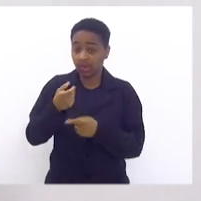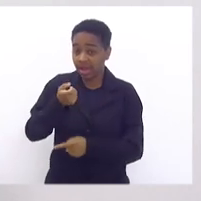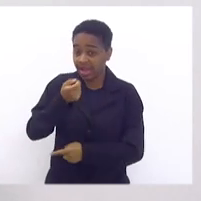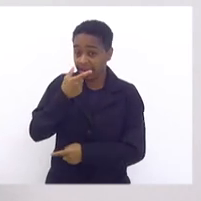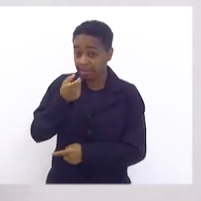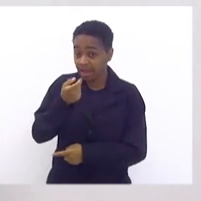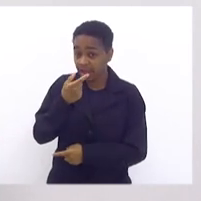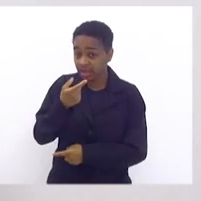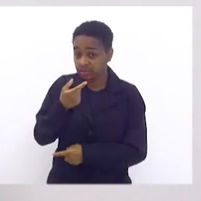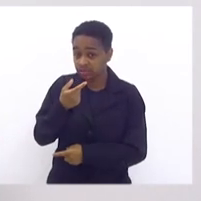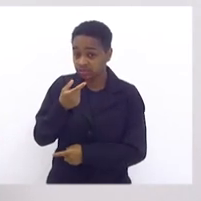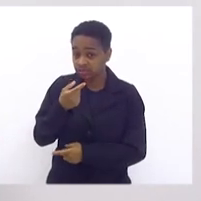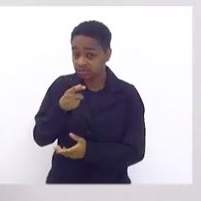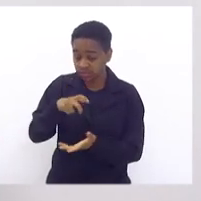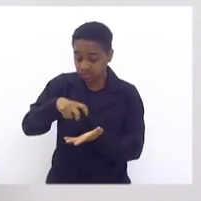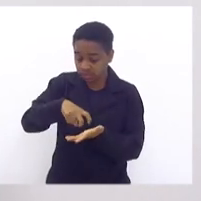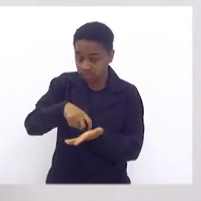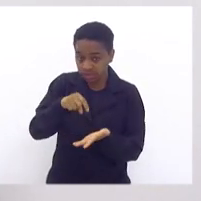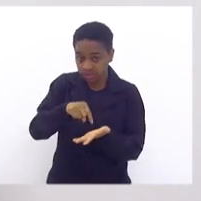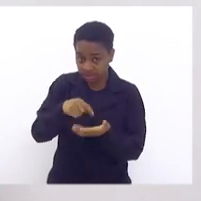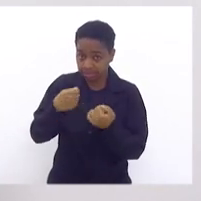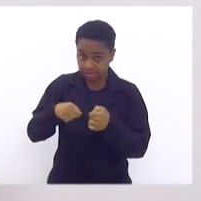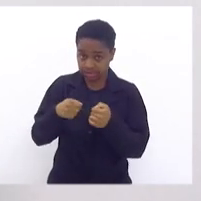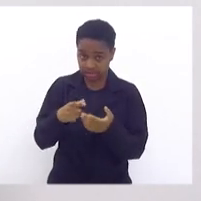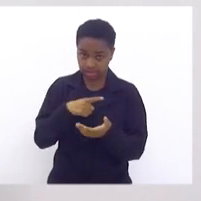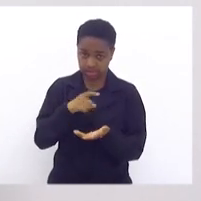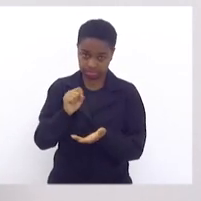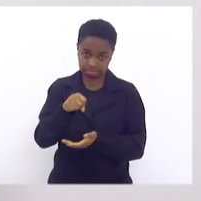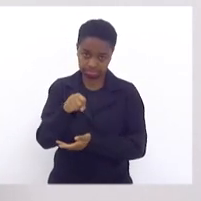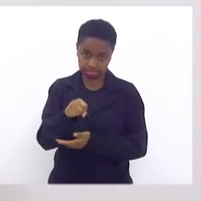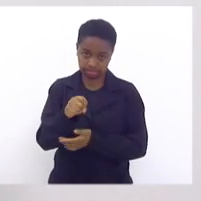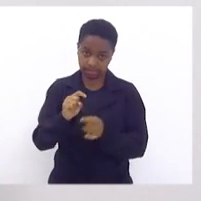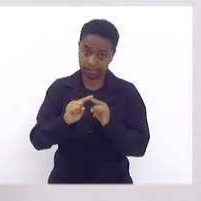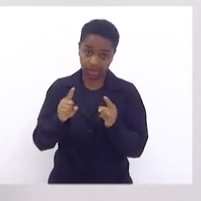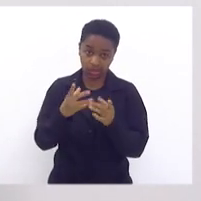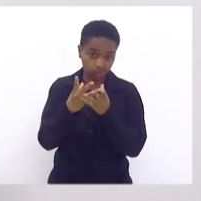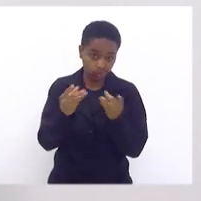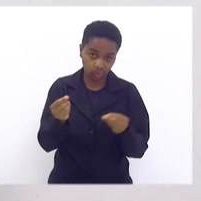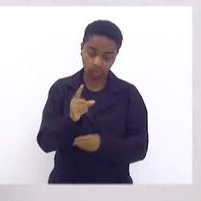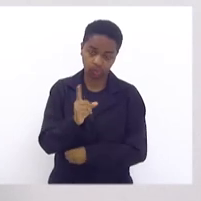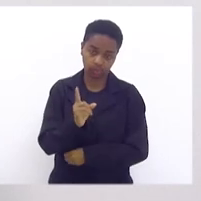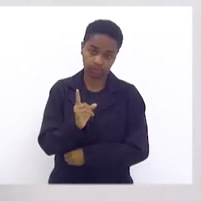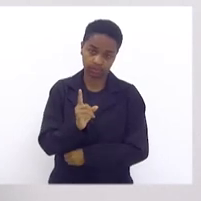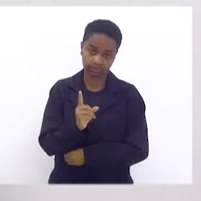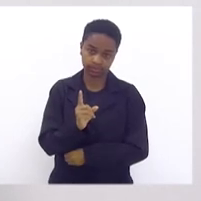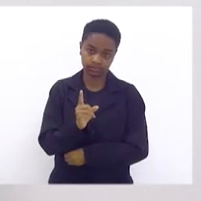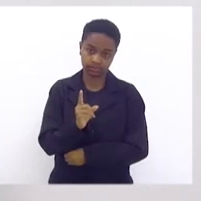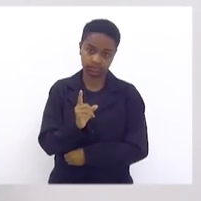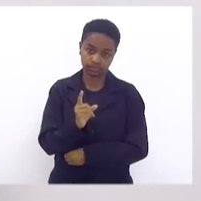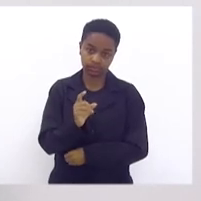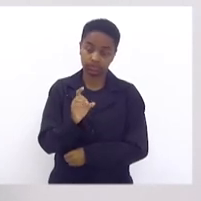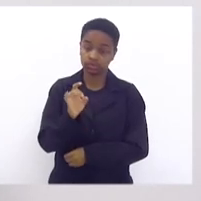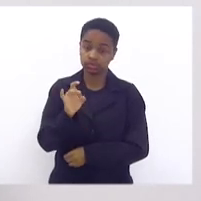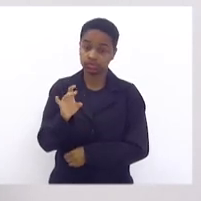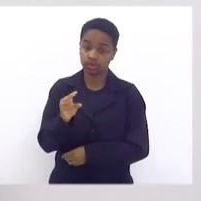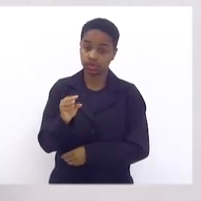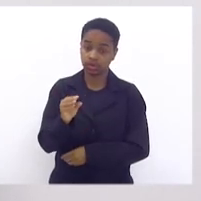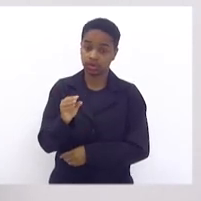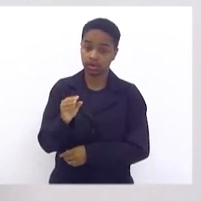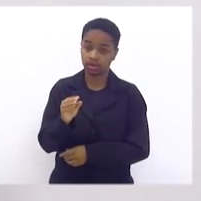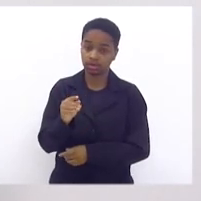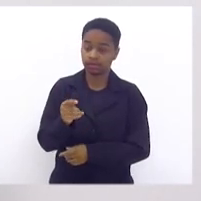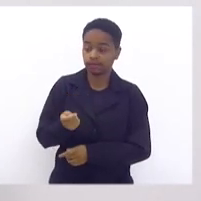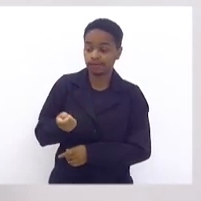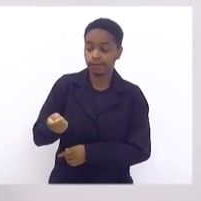da penalização que deve ter, ele também não cura. Ele introduz o medo. Eu não vou fazer